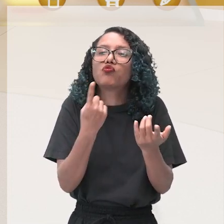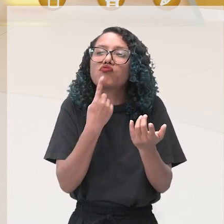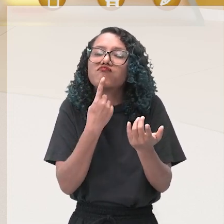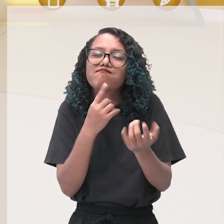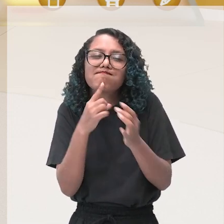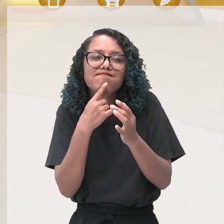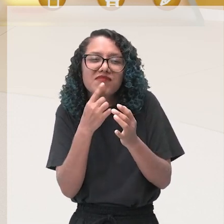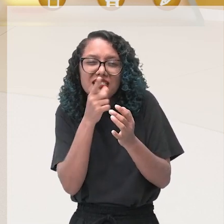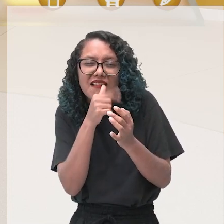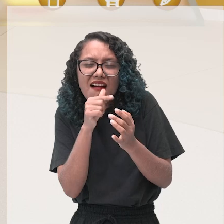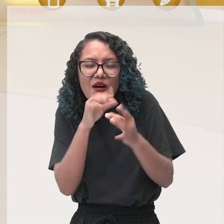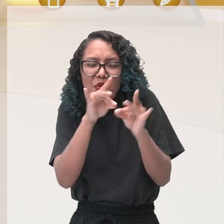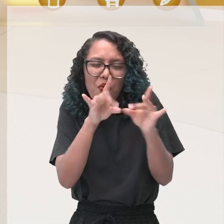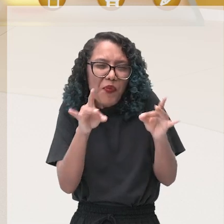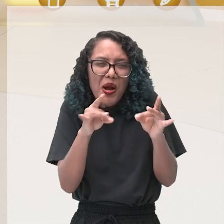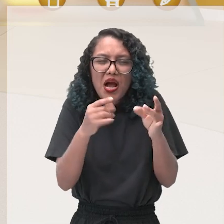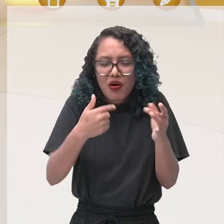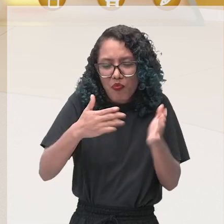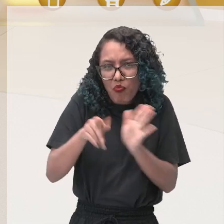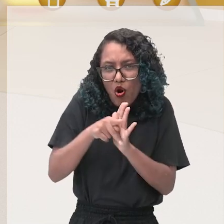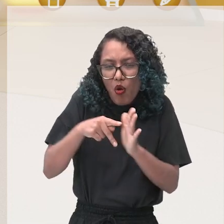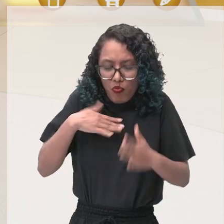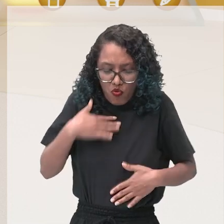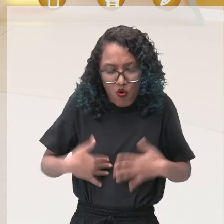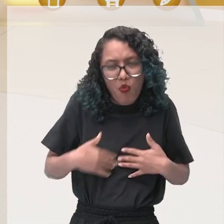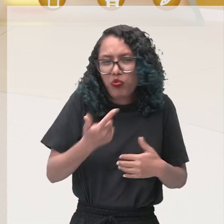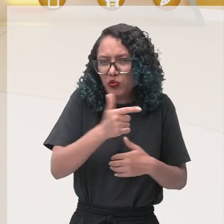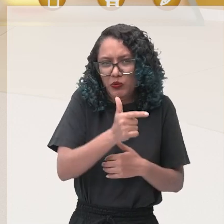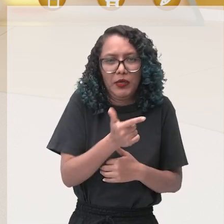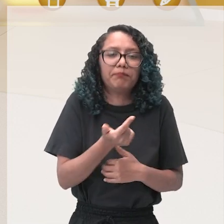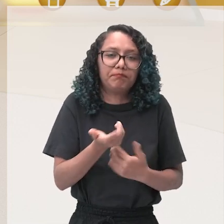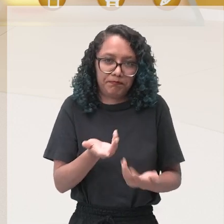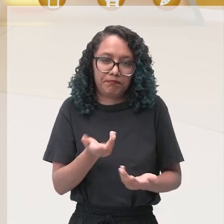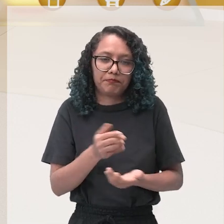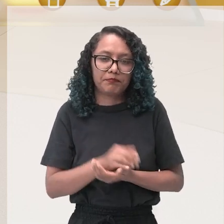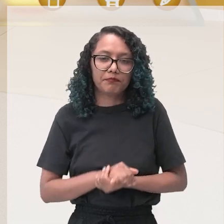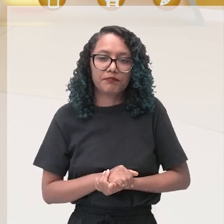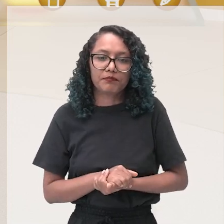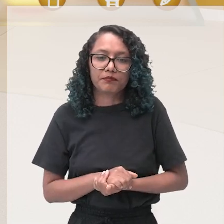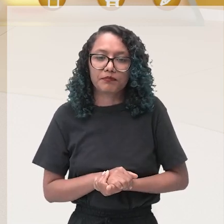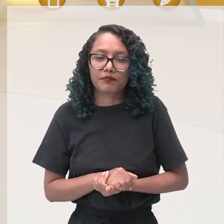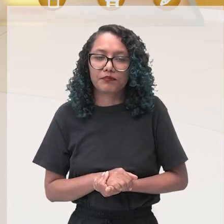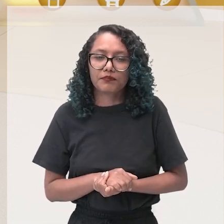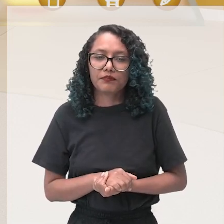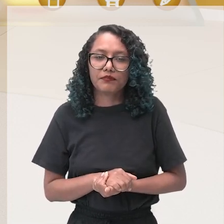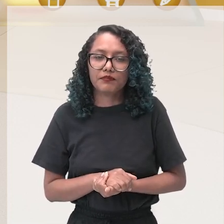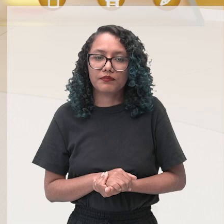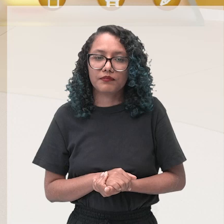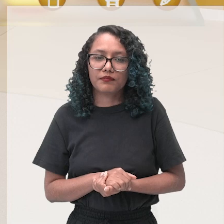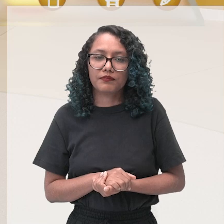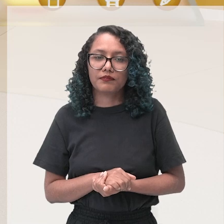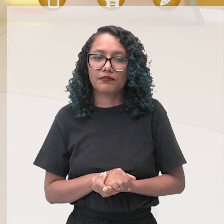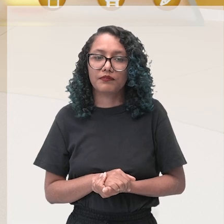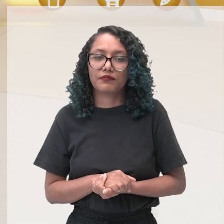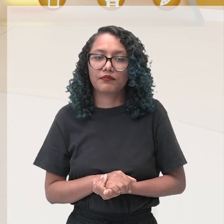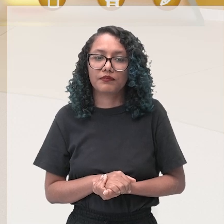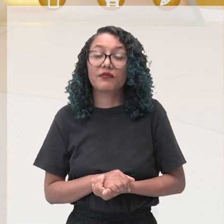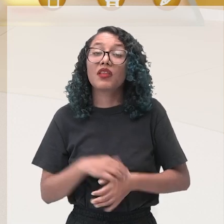um corpo, né, fluidos do corpo humano. E assim, né, tratamos